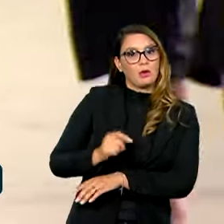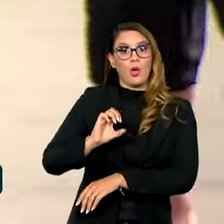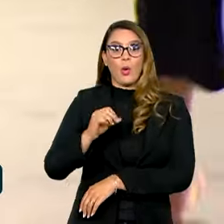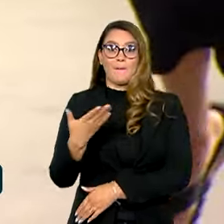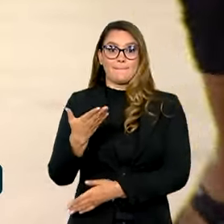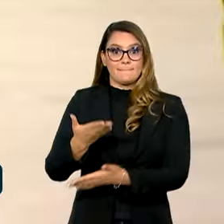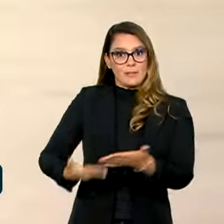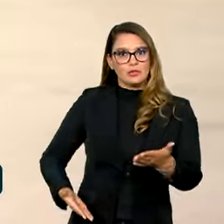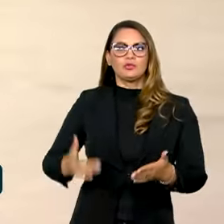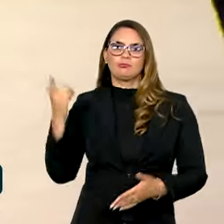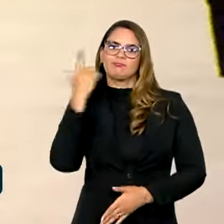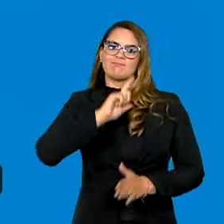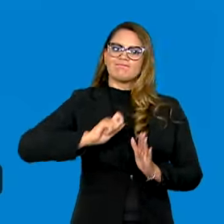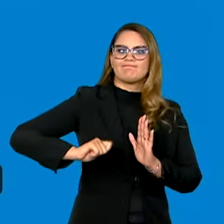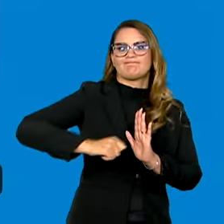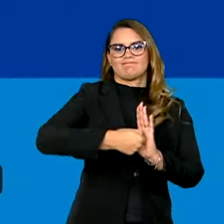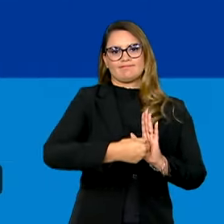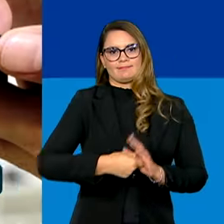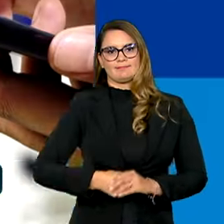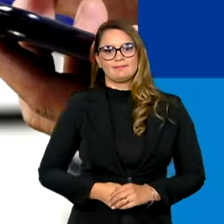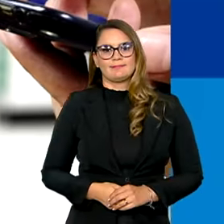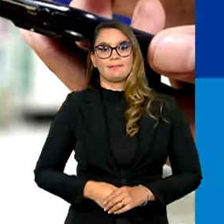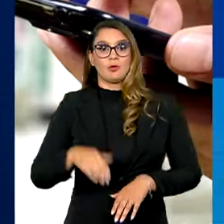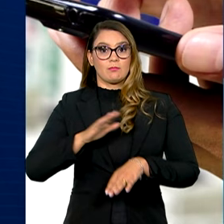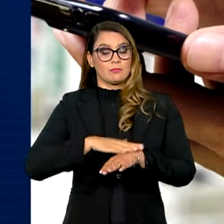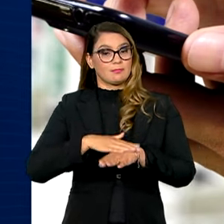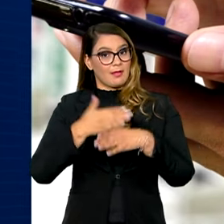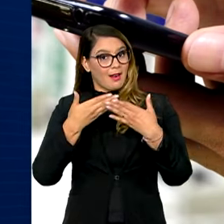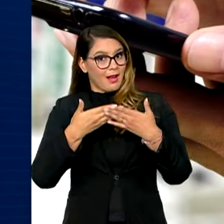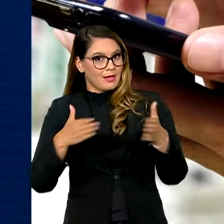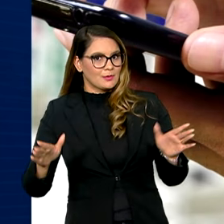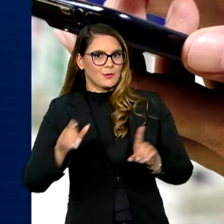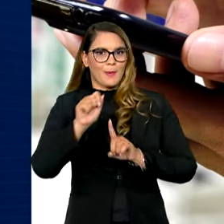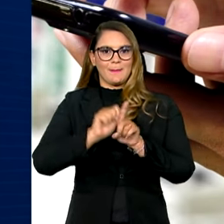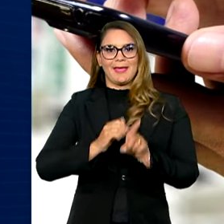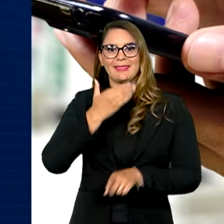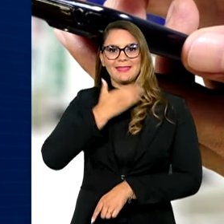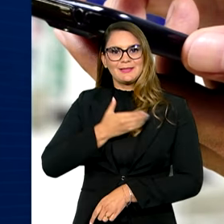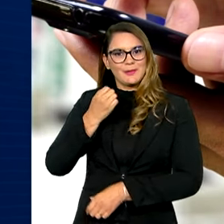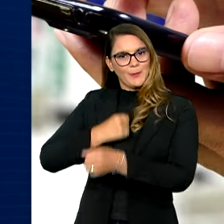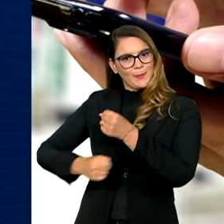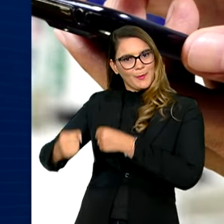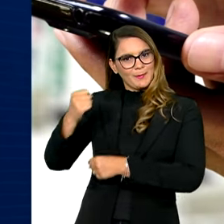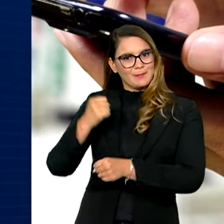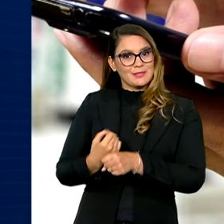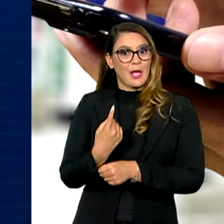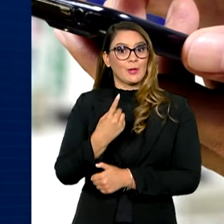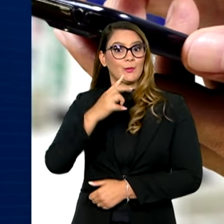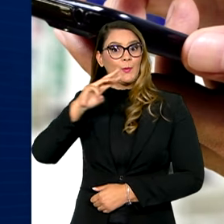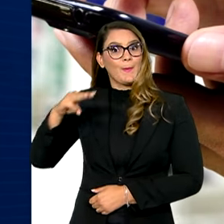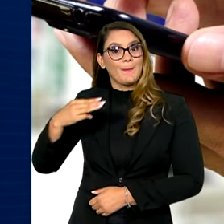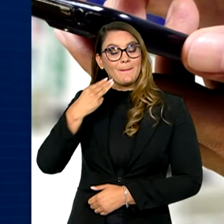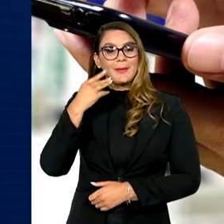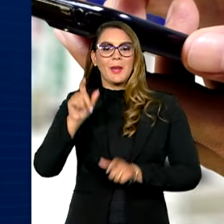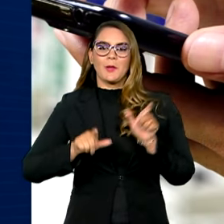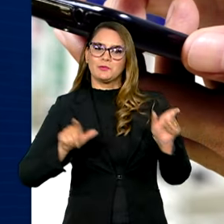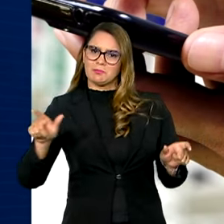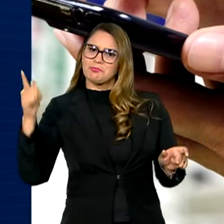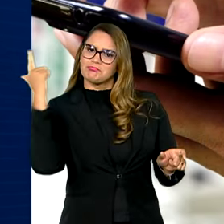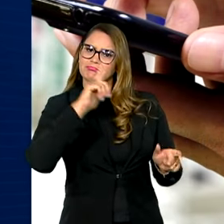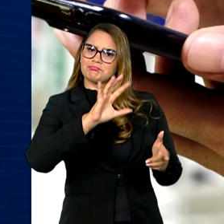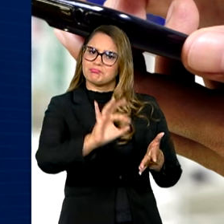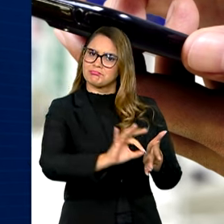perdidos são bloqueados desde o lançamento em dezembro do ano passado mais de 1 milhão de usuários foram